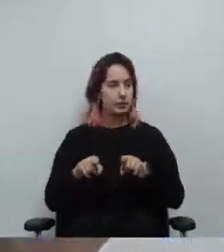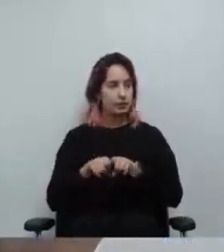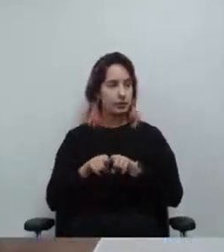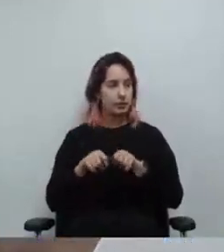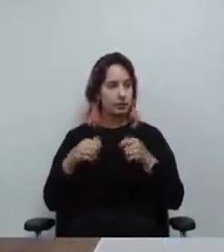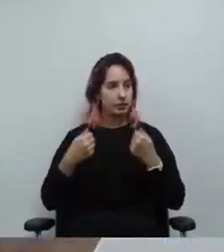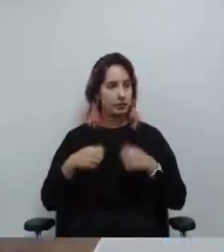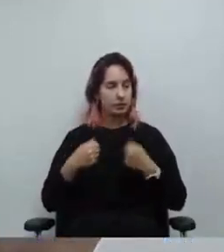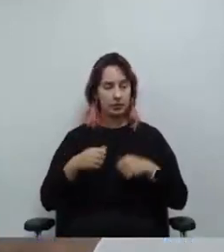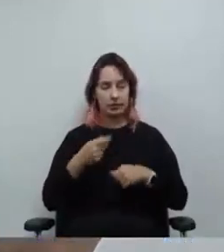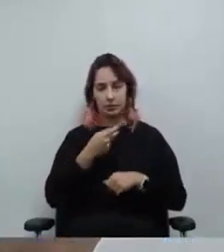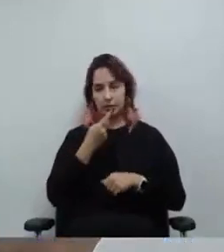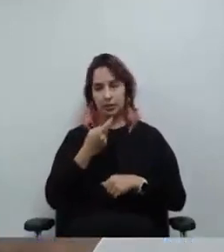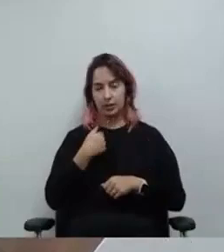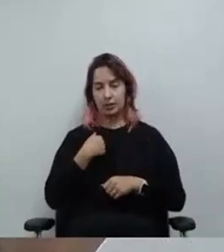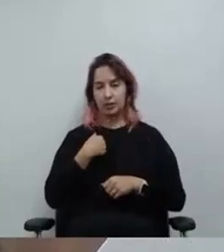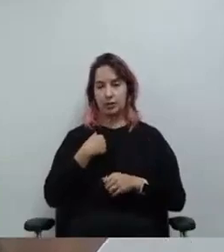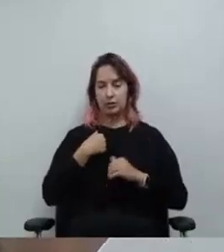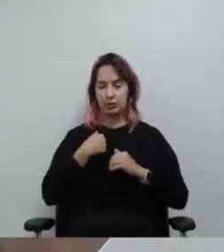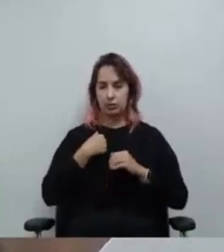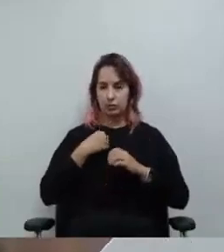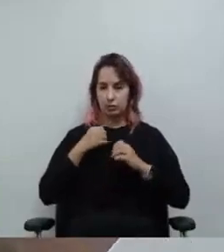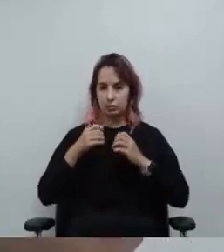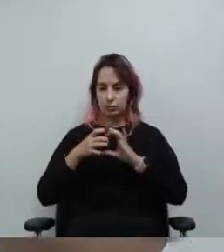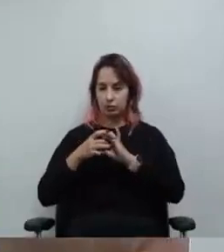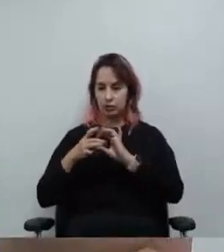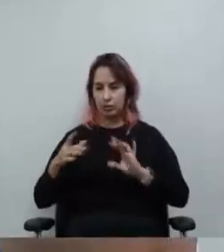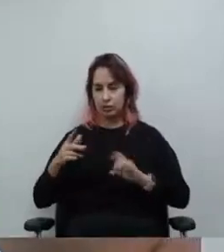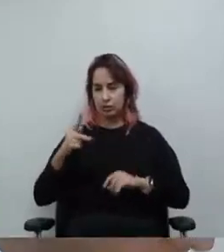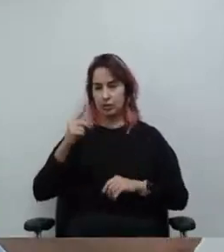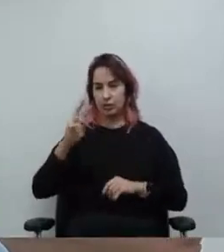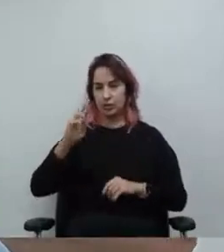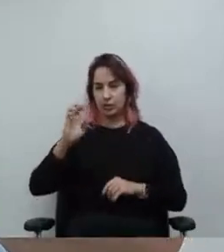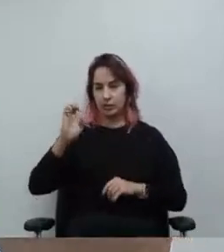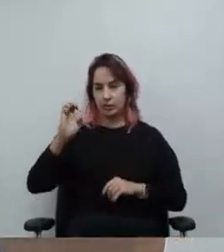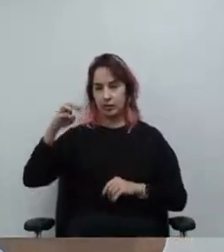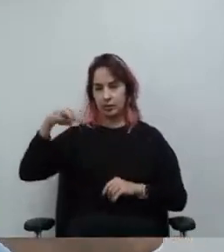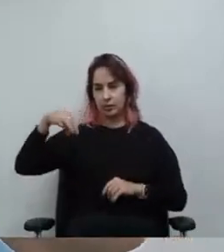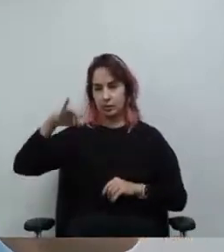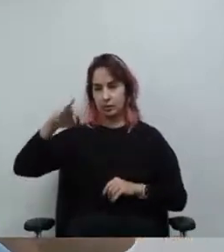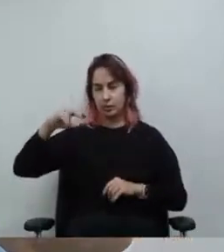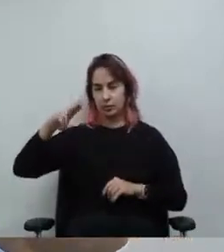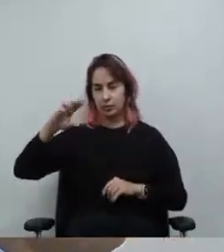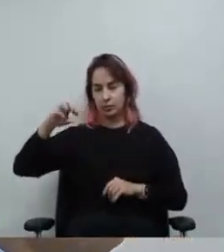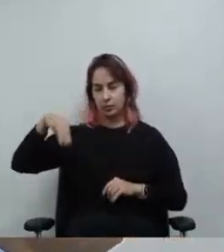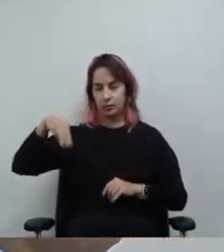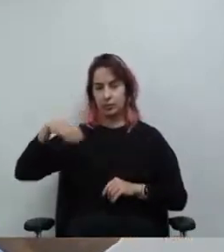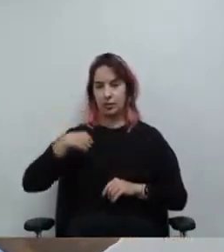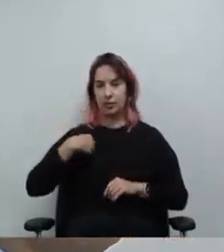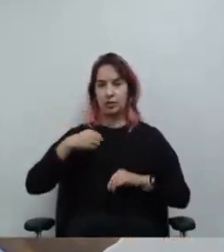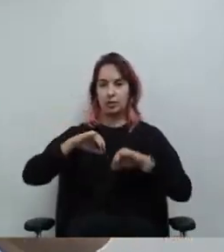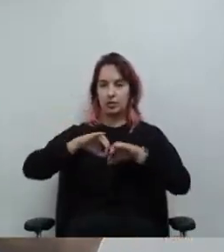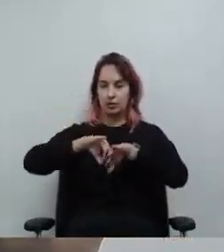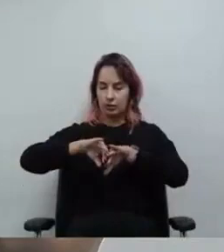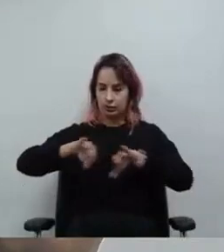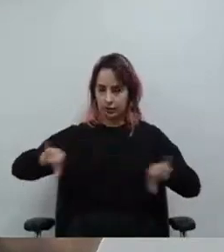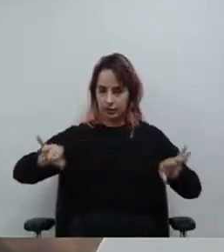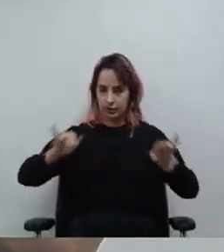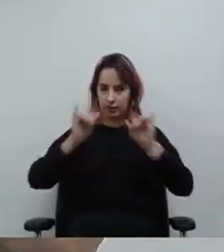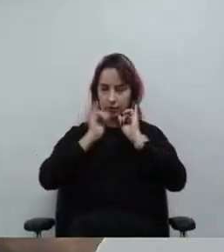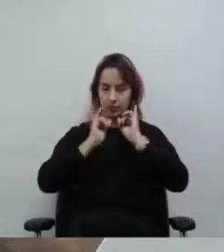justificar, eu estou de licença prêmio e tem que constar em ata, né, que é a minha presença. Eu estou afastada para a campanha, e